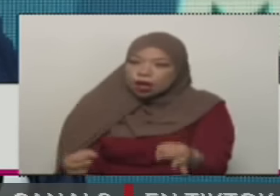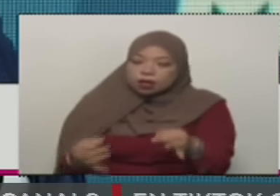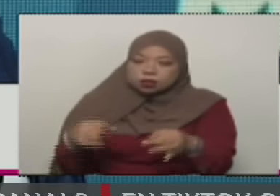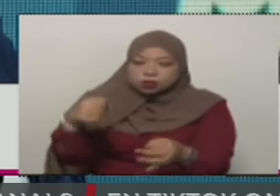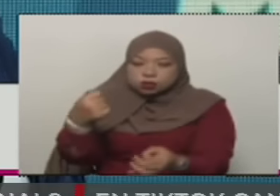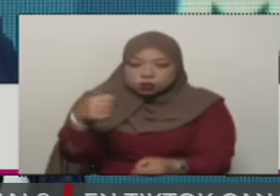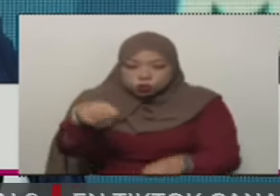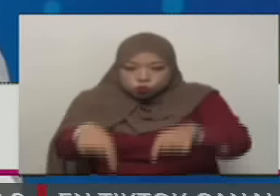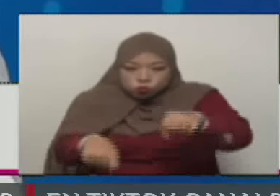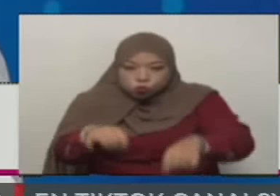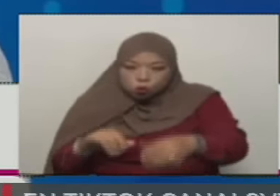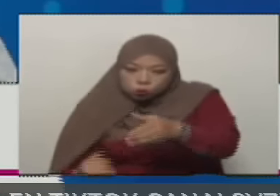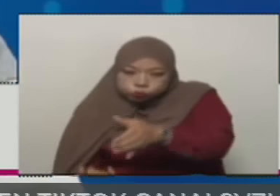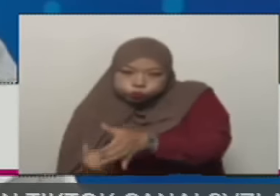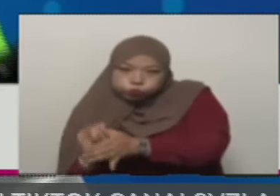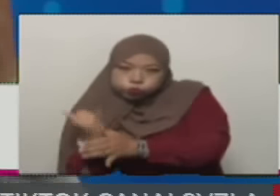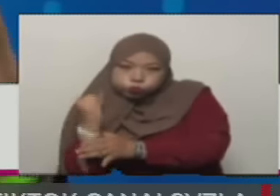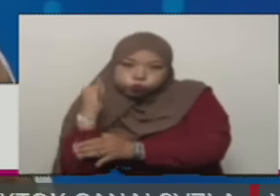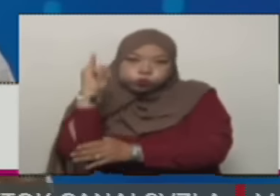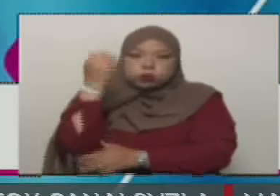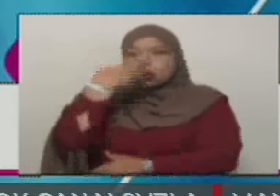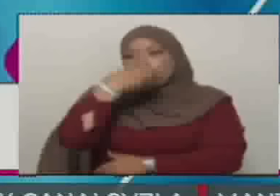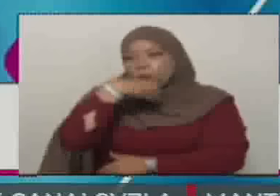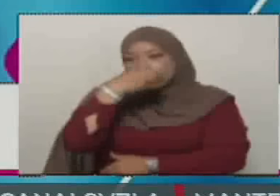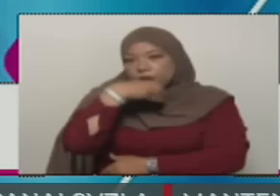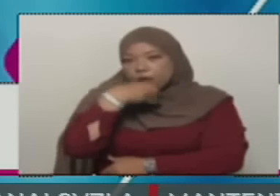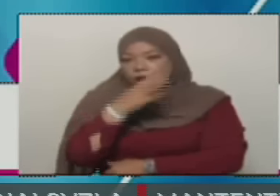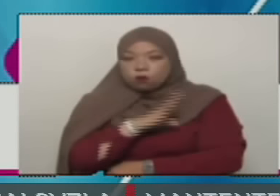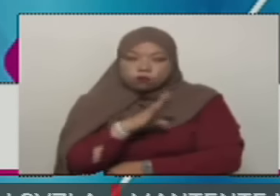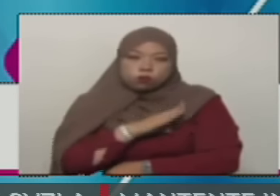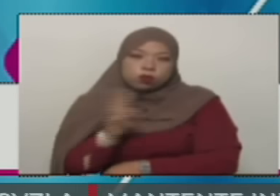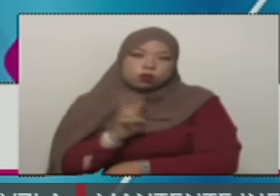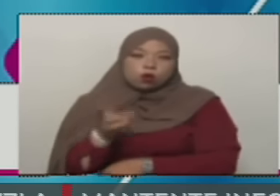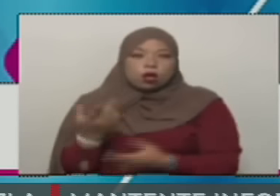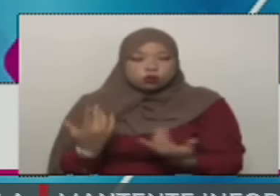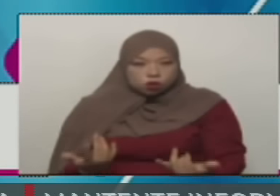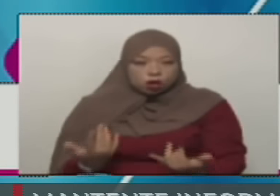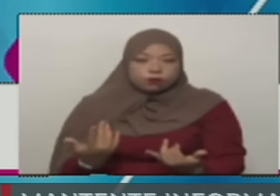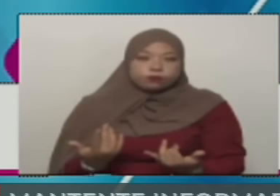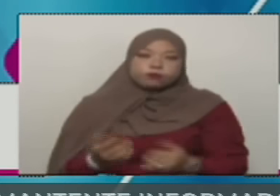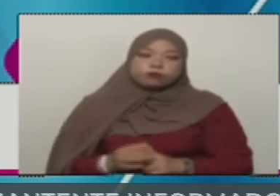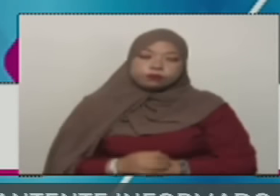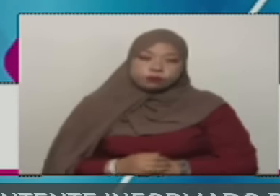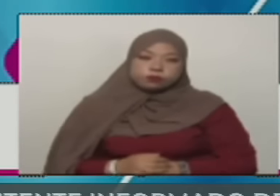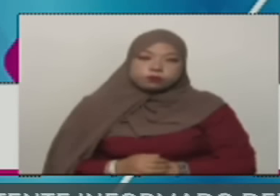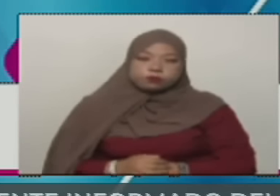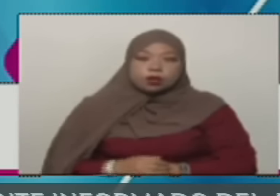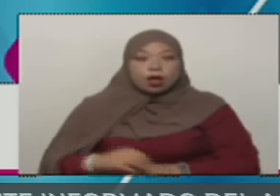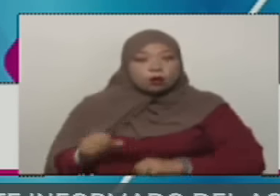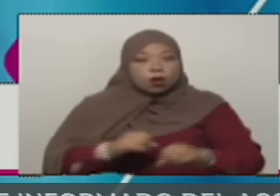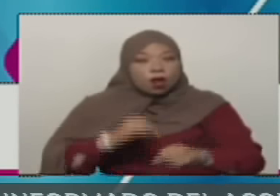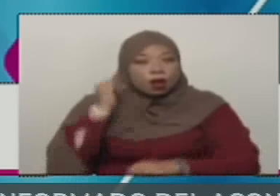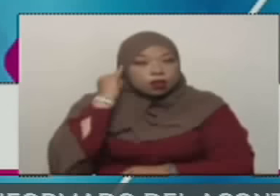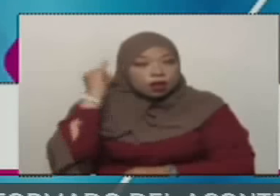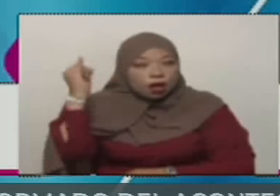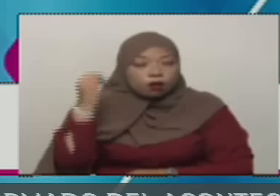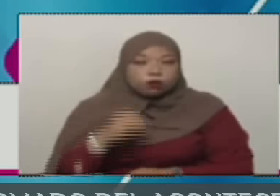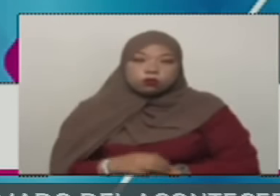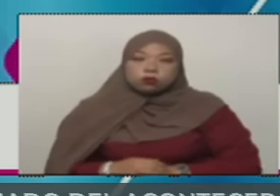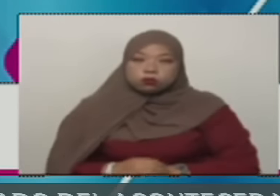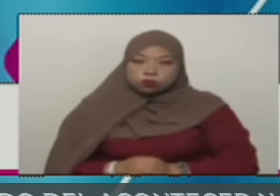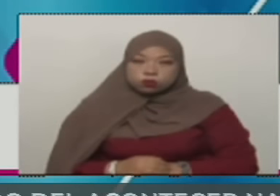e também dentro disso que nós do Movimento Sem Terra nesse período que a gente está,